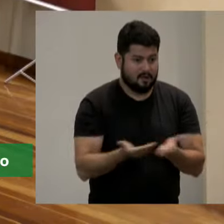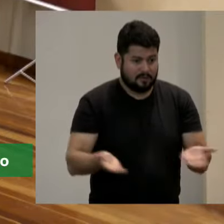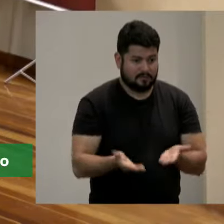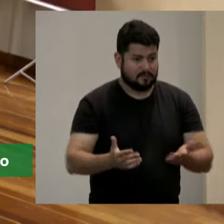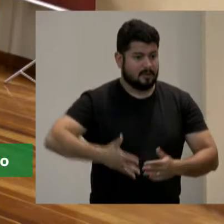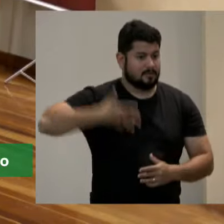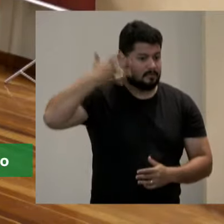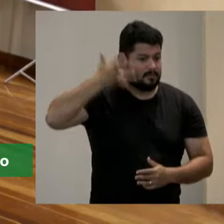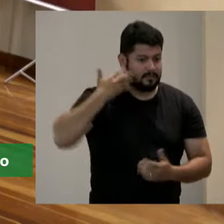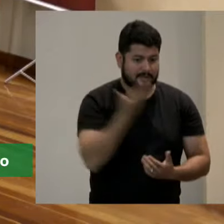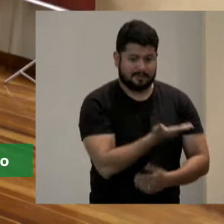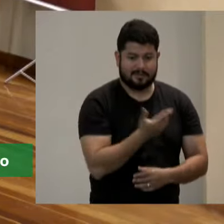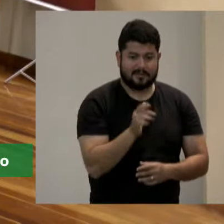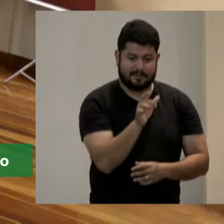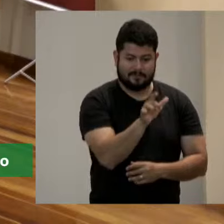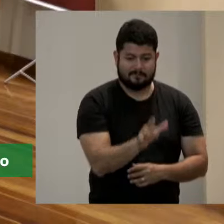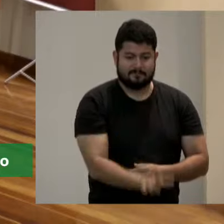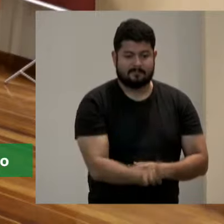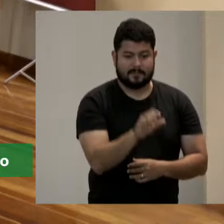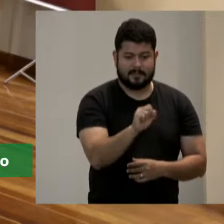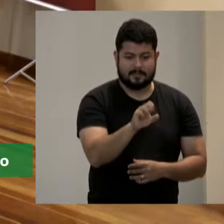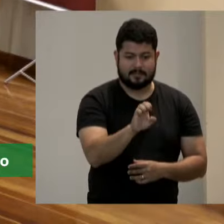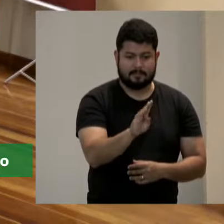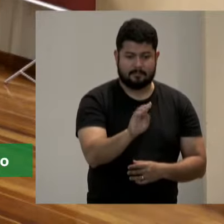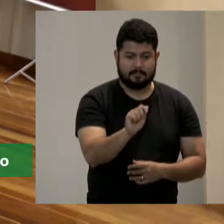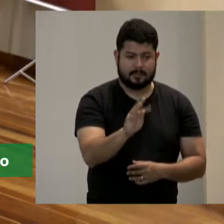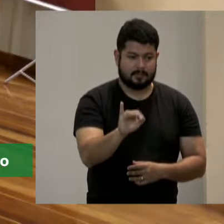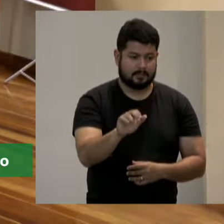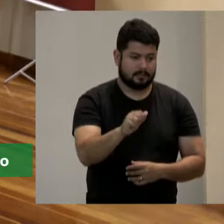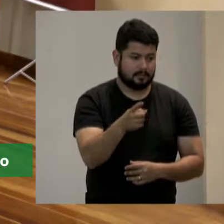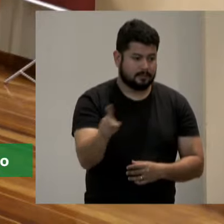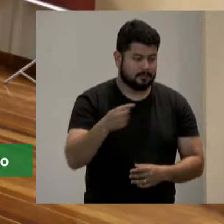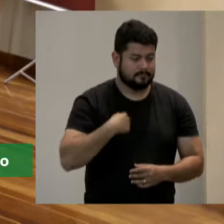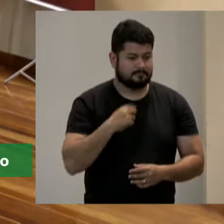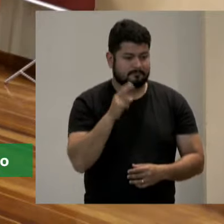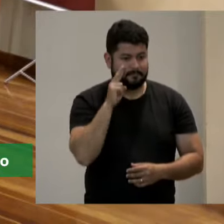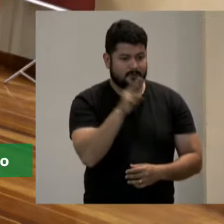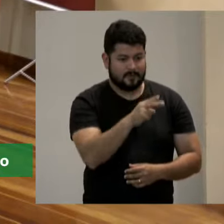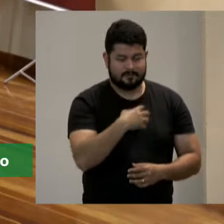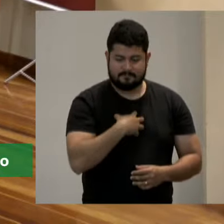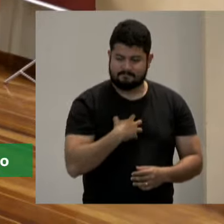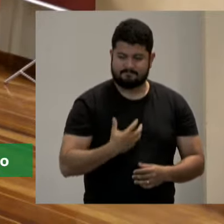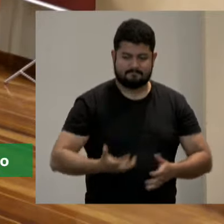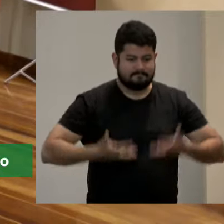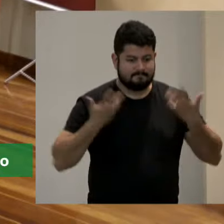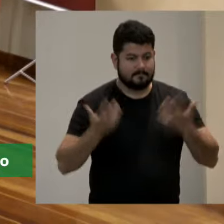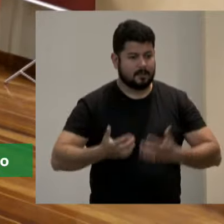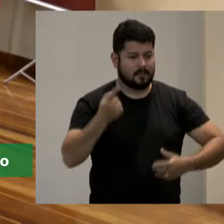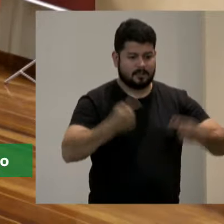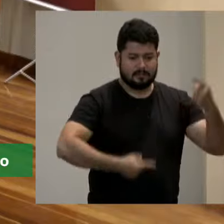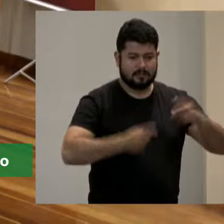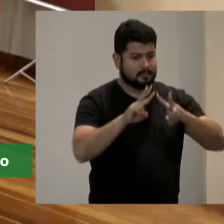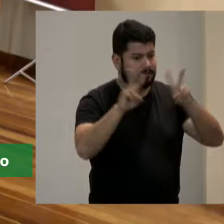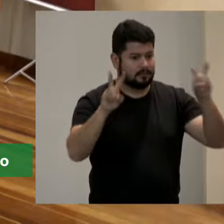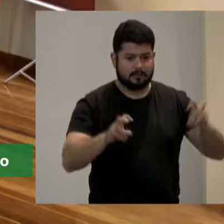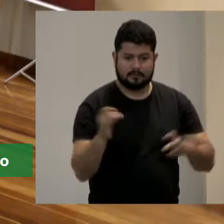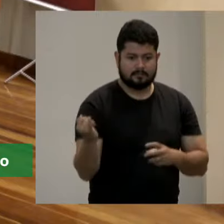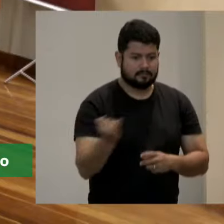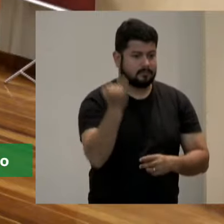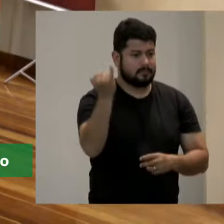do Sebastião. Então, é uma alegria poder ouvi-los e debater temas tão importantes, né, que